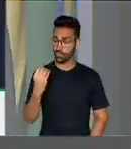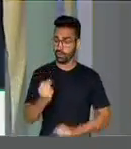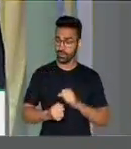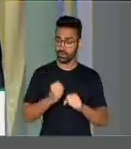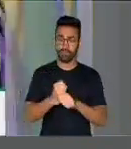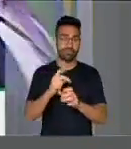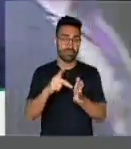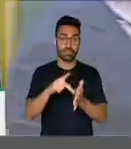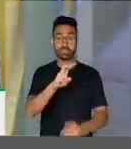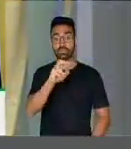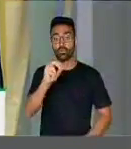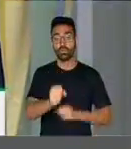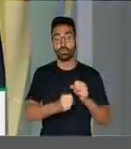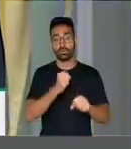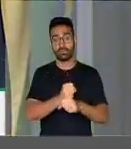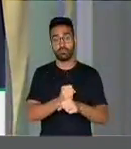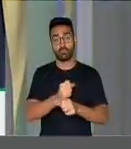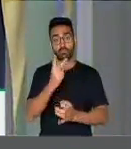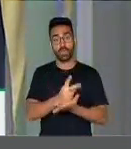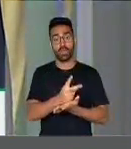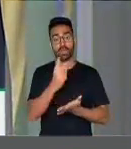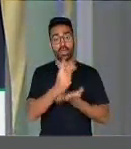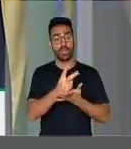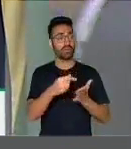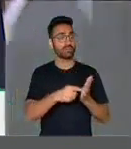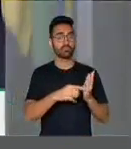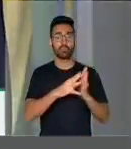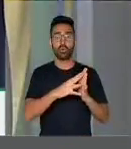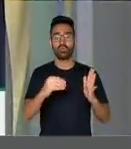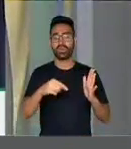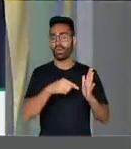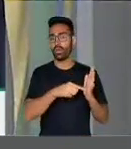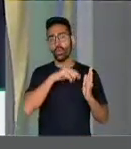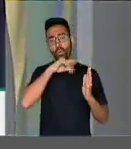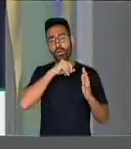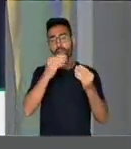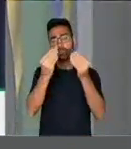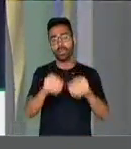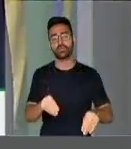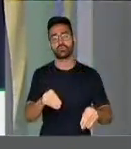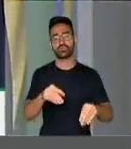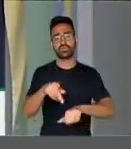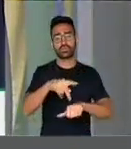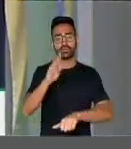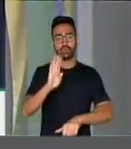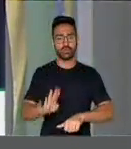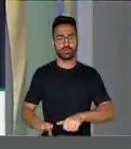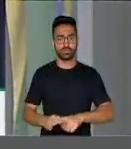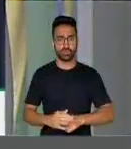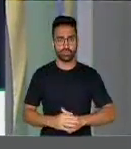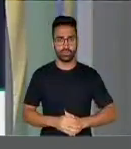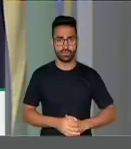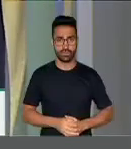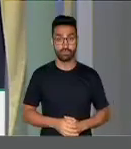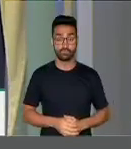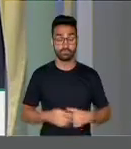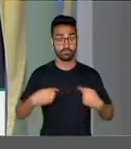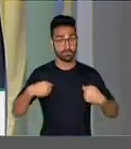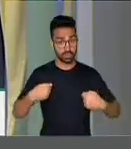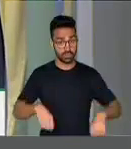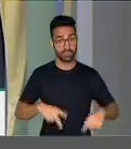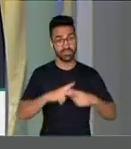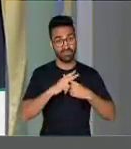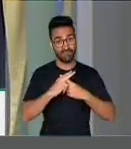Aliás, há 50 anos que esse sistema tributário vem prejudicando o nosso país. E é preciso